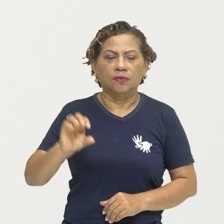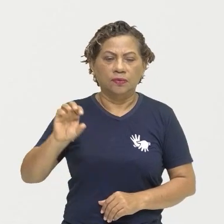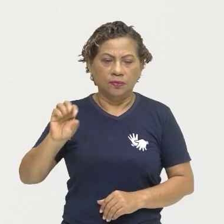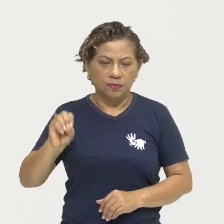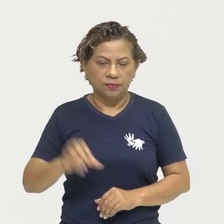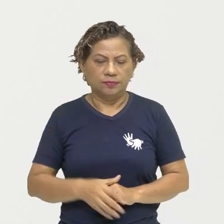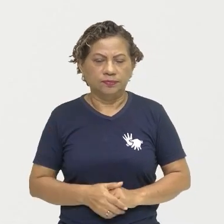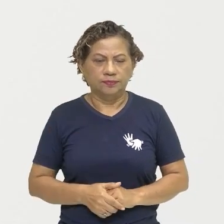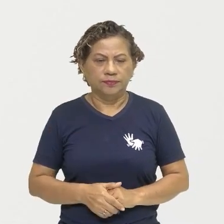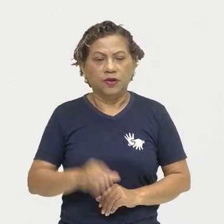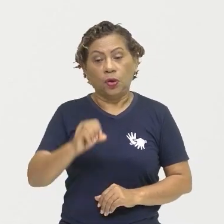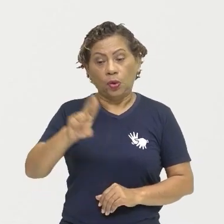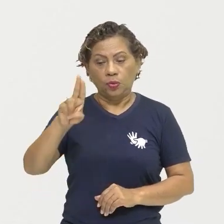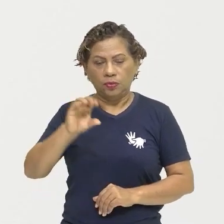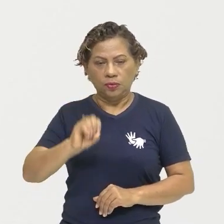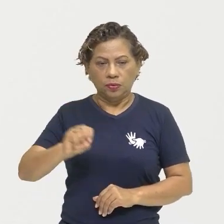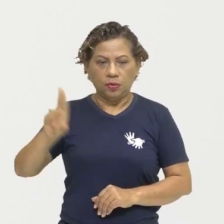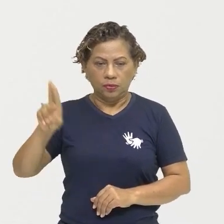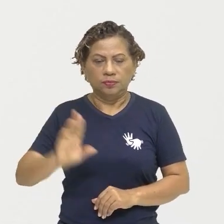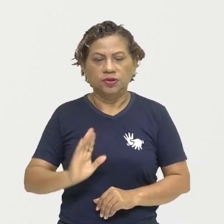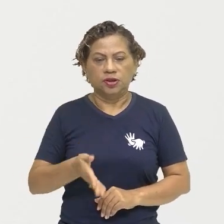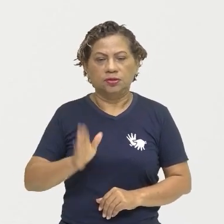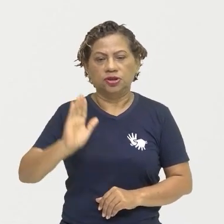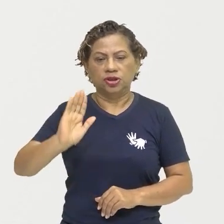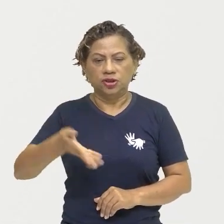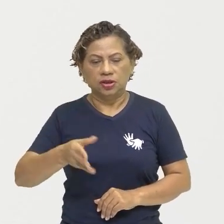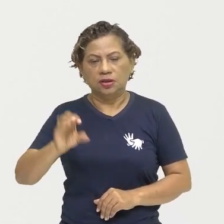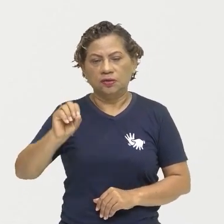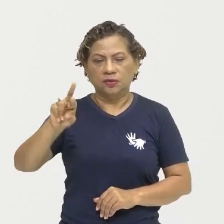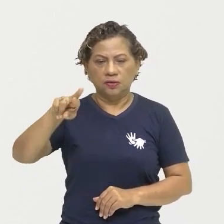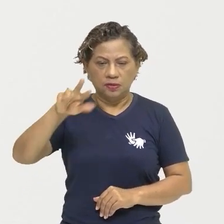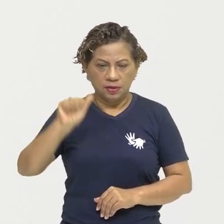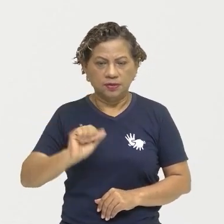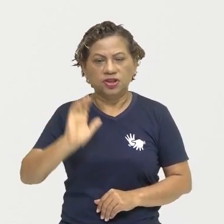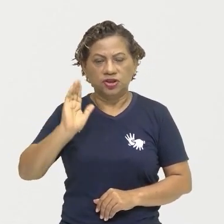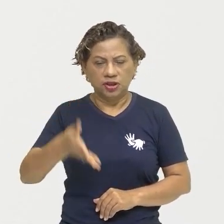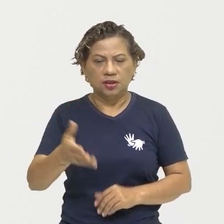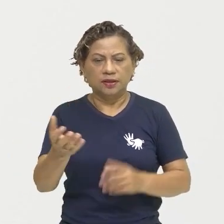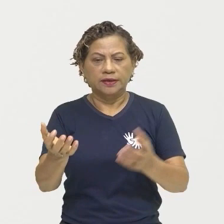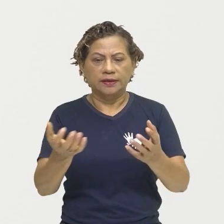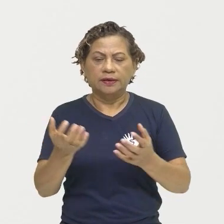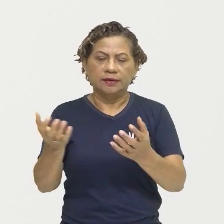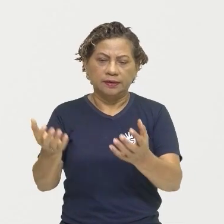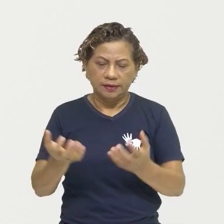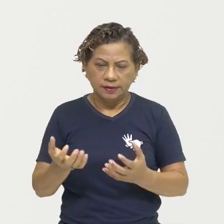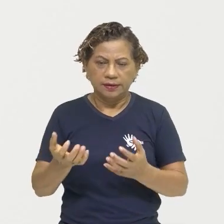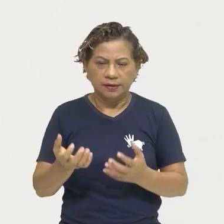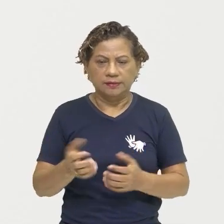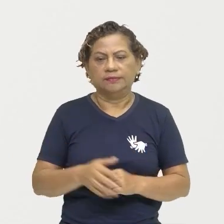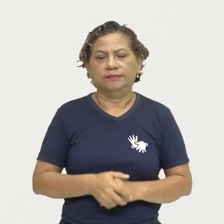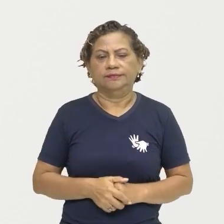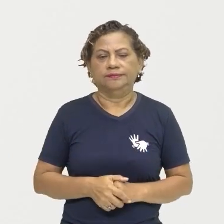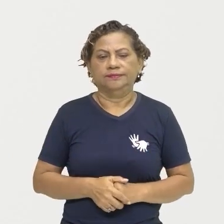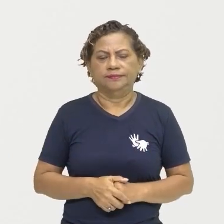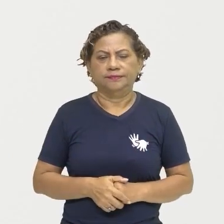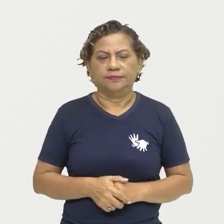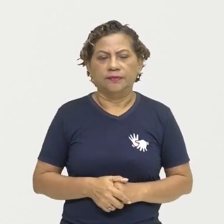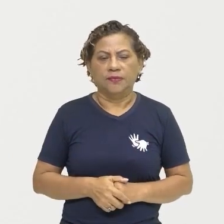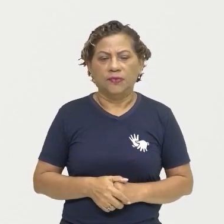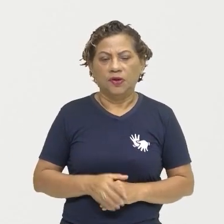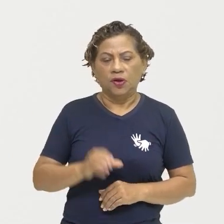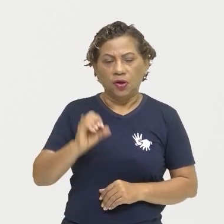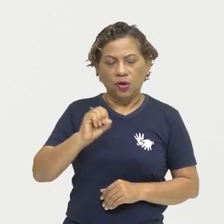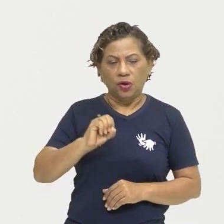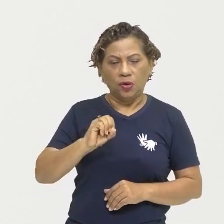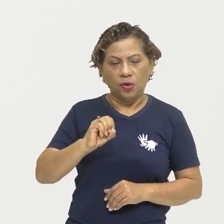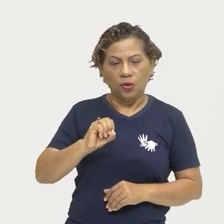Ou, já, ora, já, quer, etc. Ou você